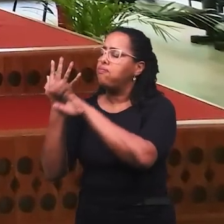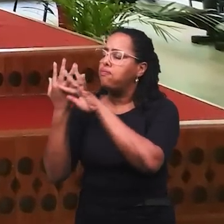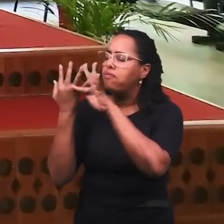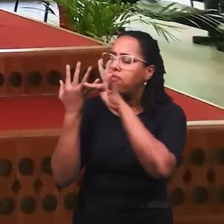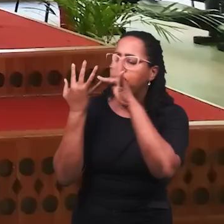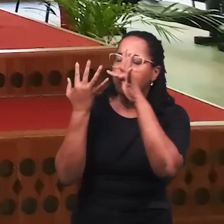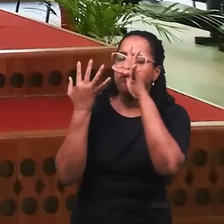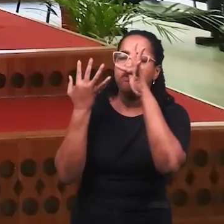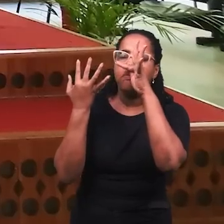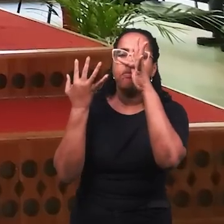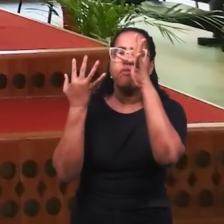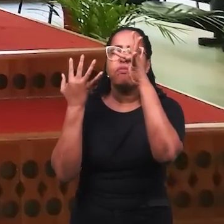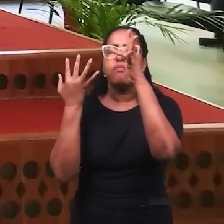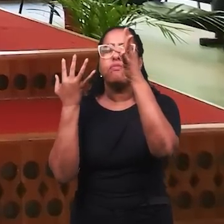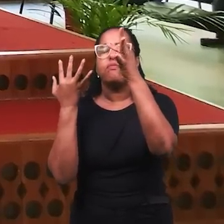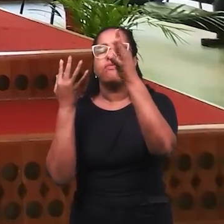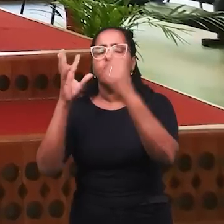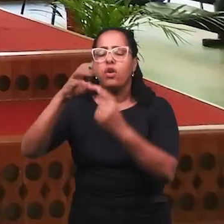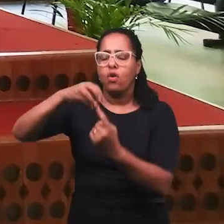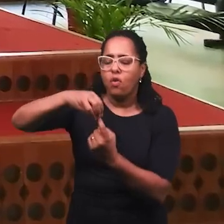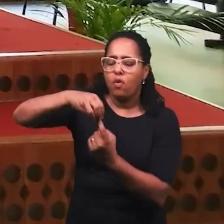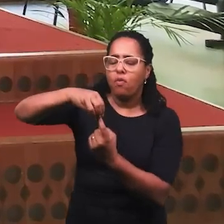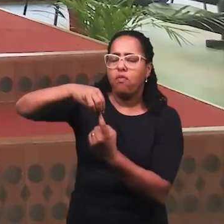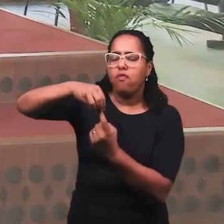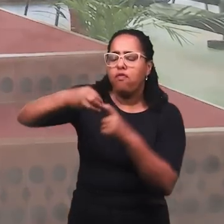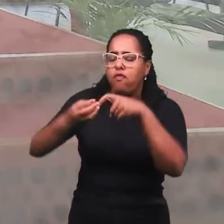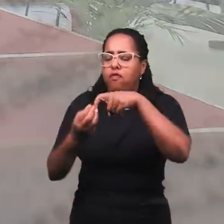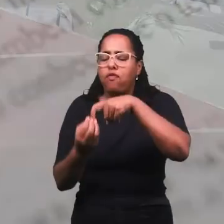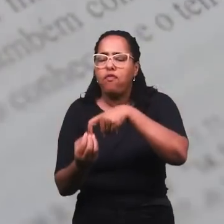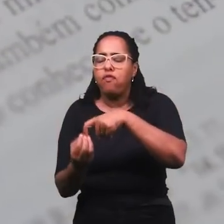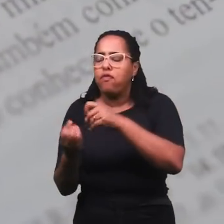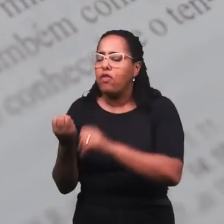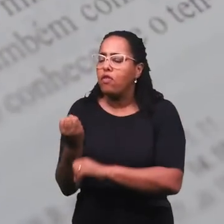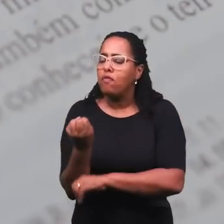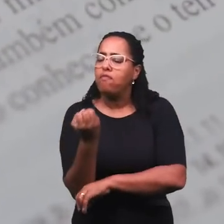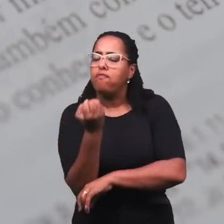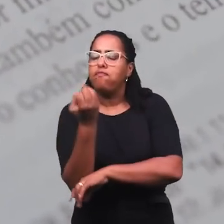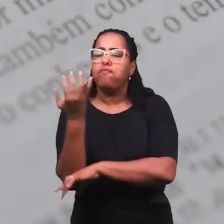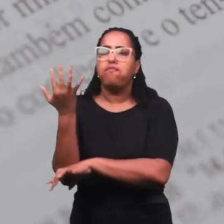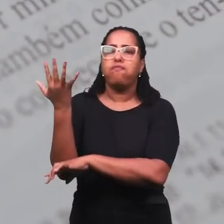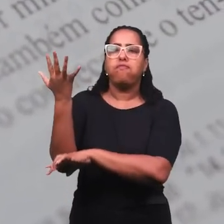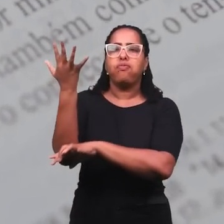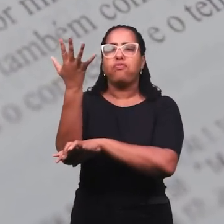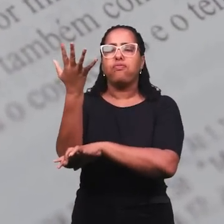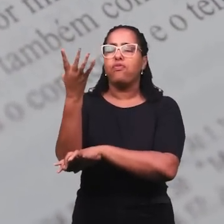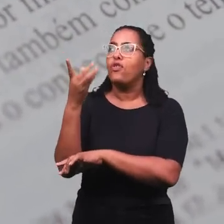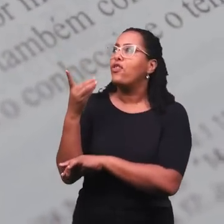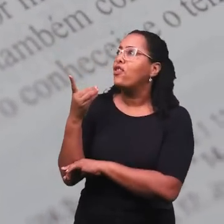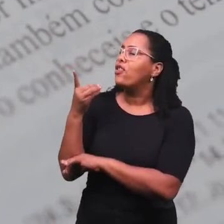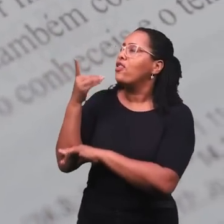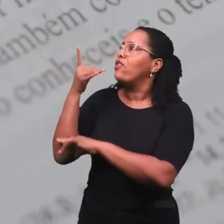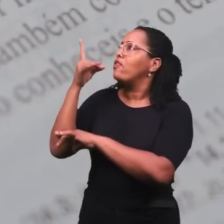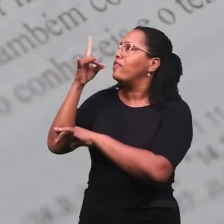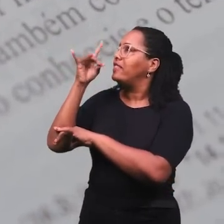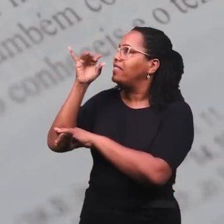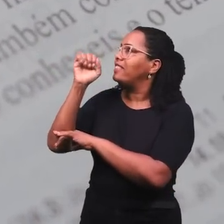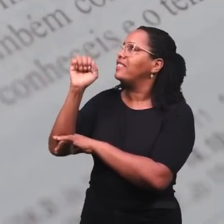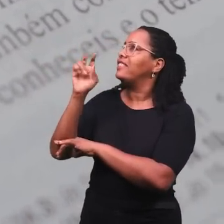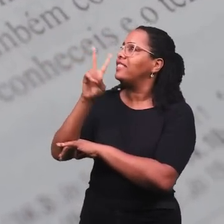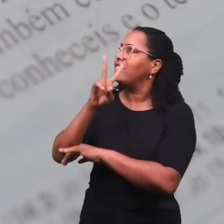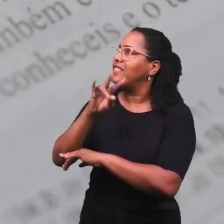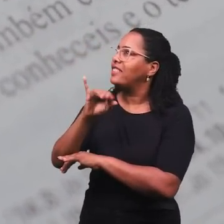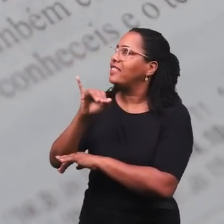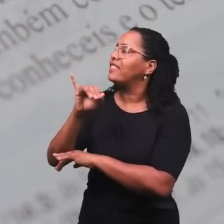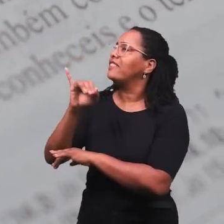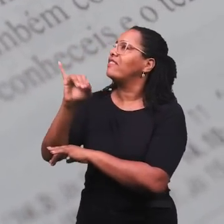floresceu, a figueira já brotou. Vai cumprir-se o que ele um dia nos